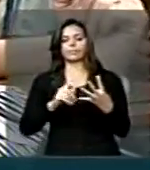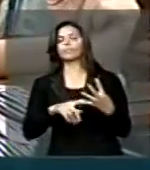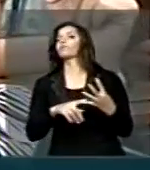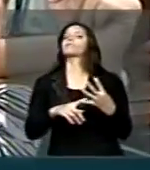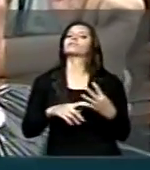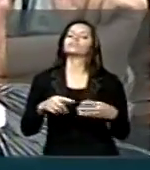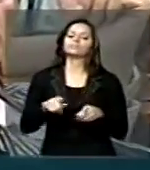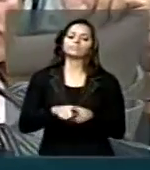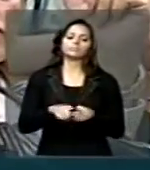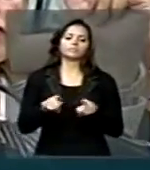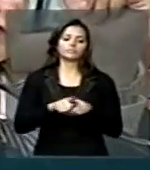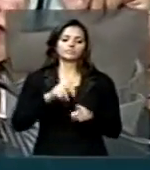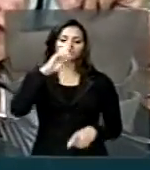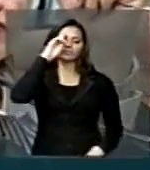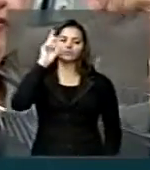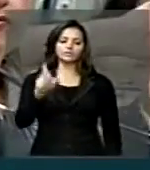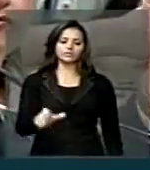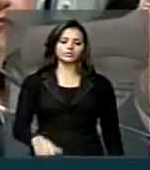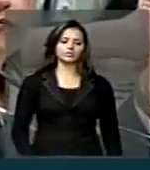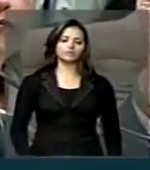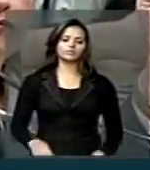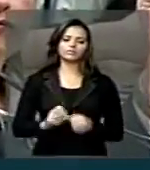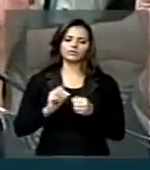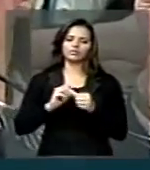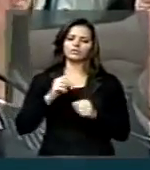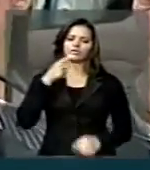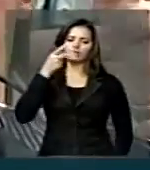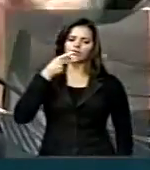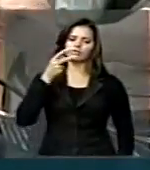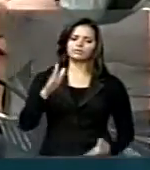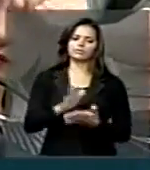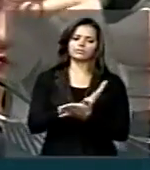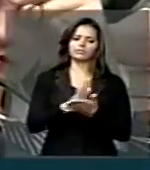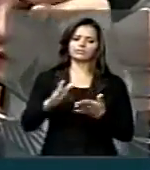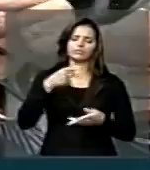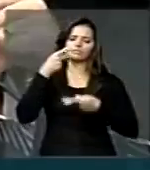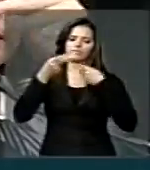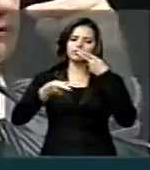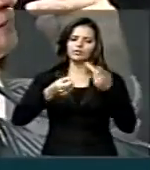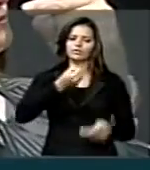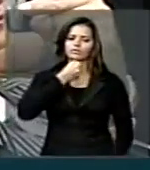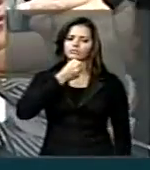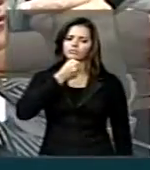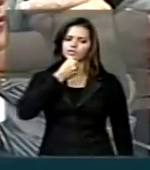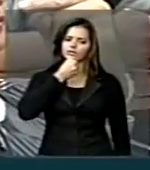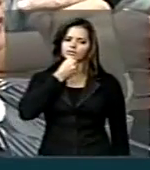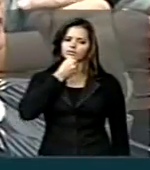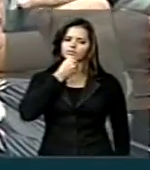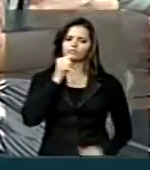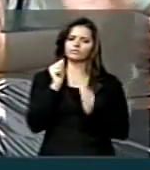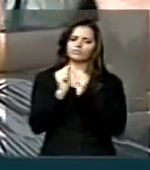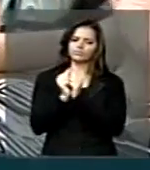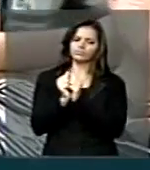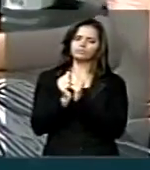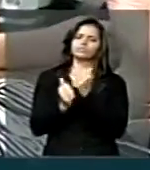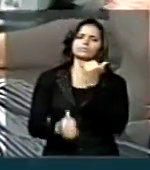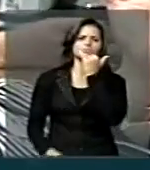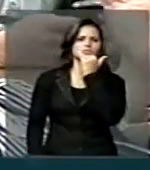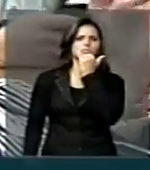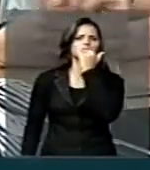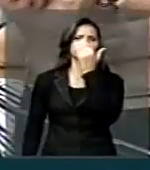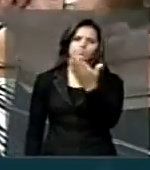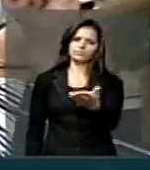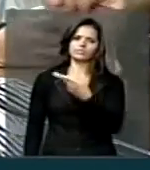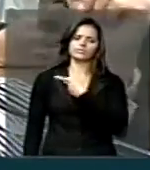Excelência está fazendo algumas declarações, fez agora há pouco na imprensa, que eu estava ao seu lado ali. Me perdoe, Vossa Excelência,